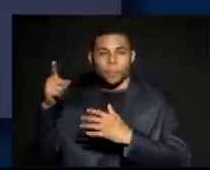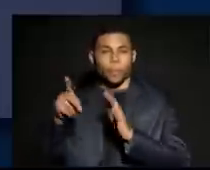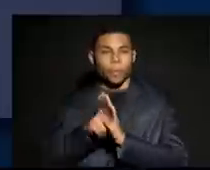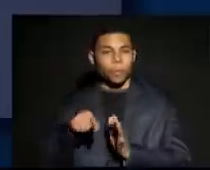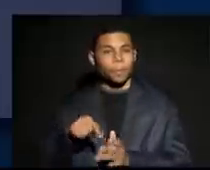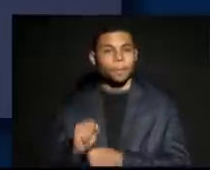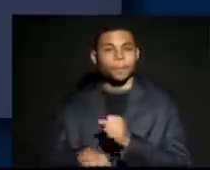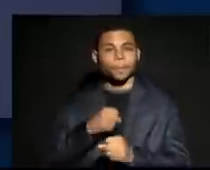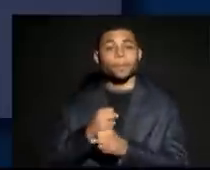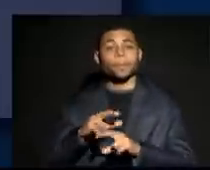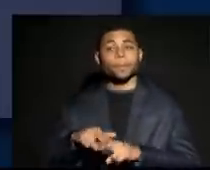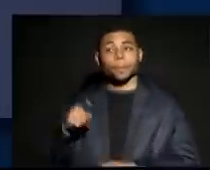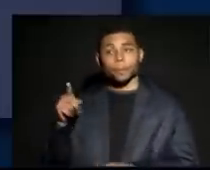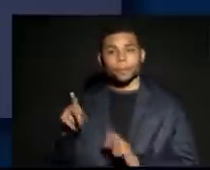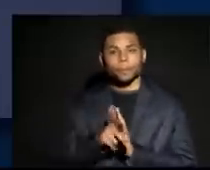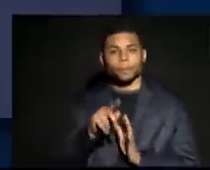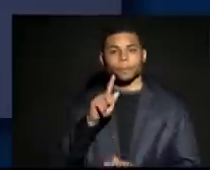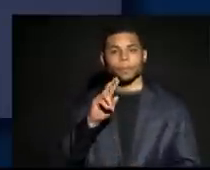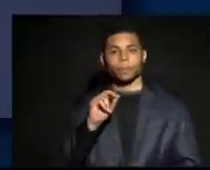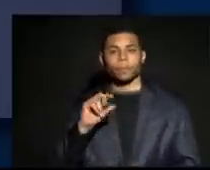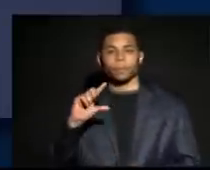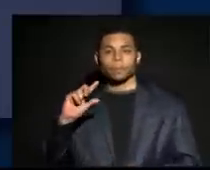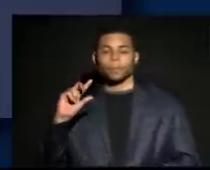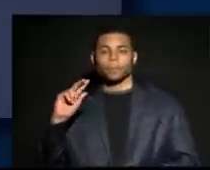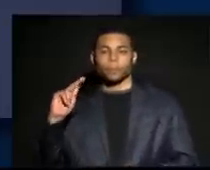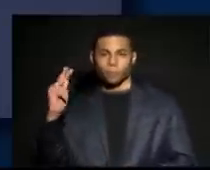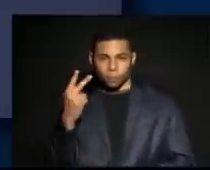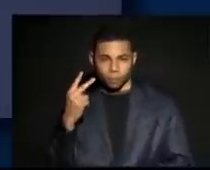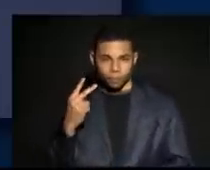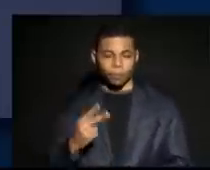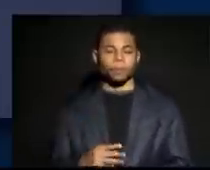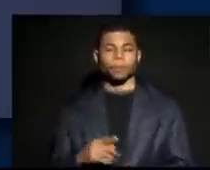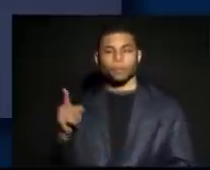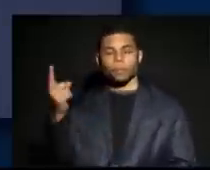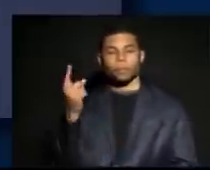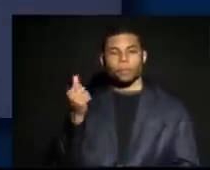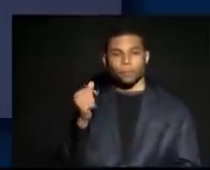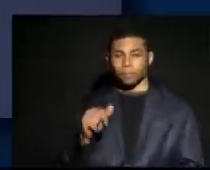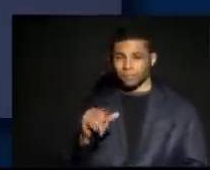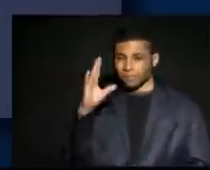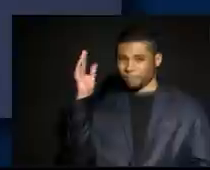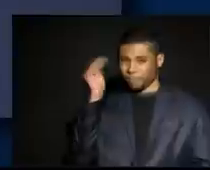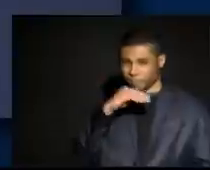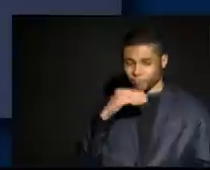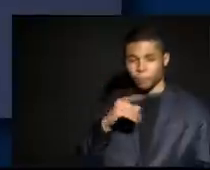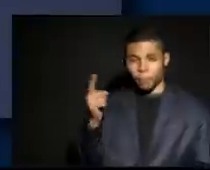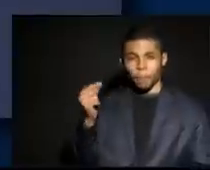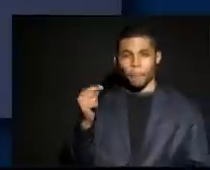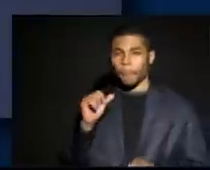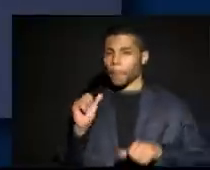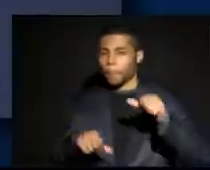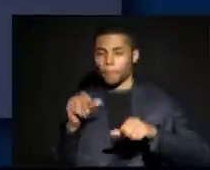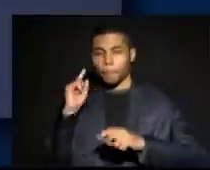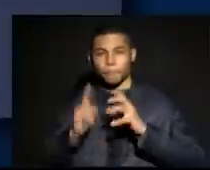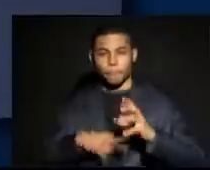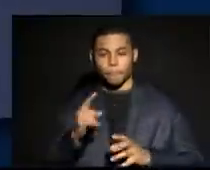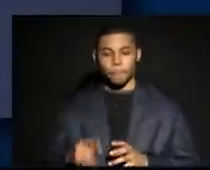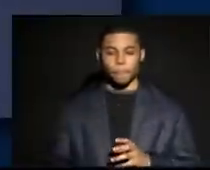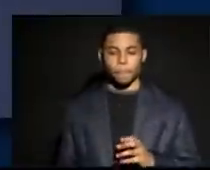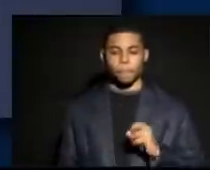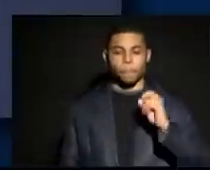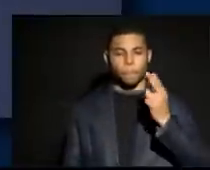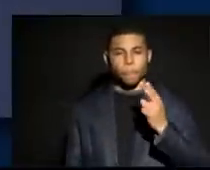Cristiano porque o dinheiro de Globo esse dinheiro mais vulnerável a mudança no cujo capital mundial